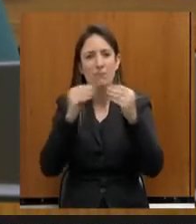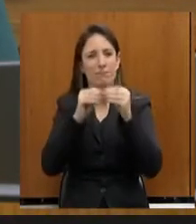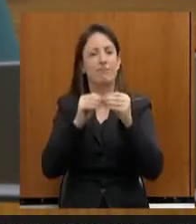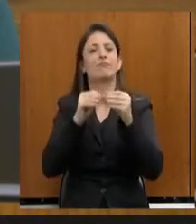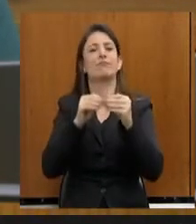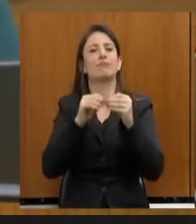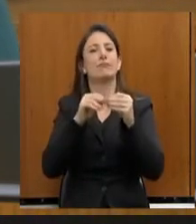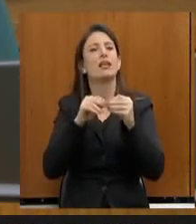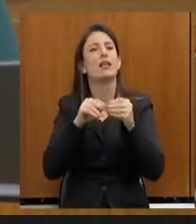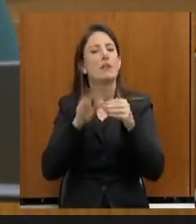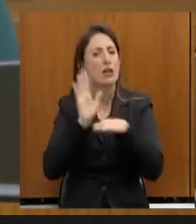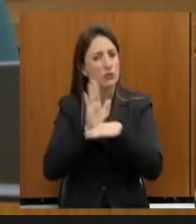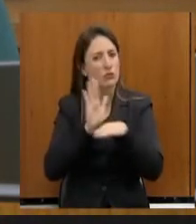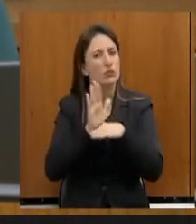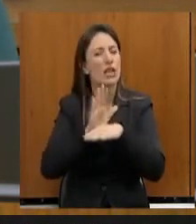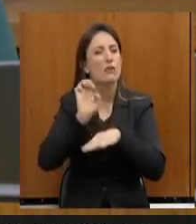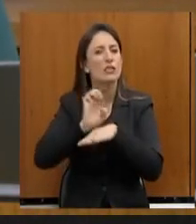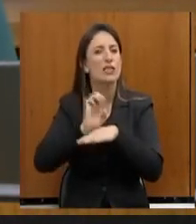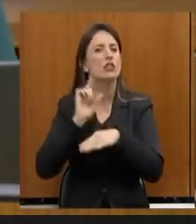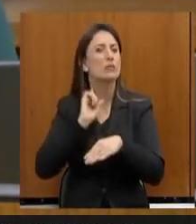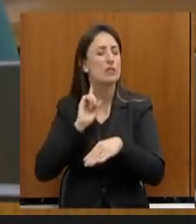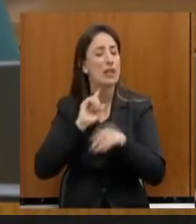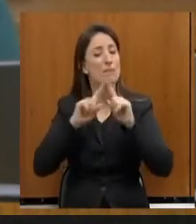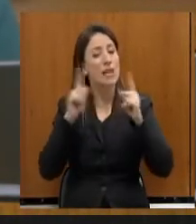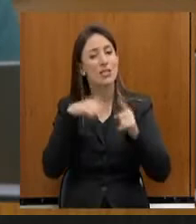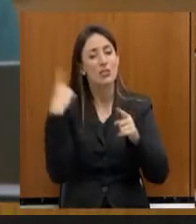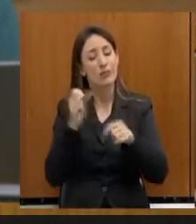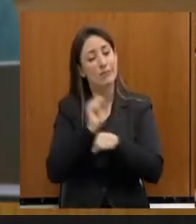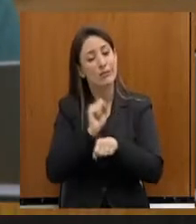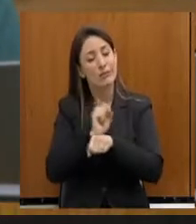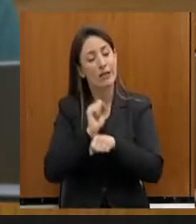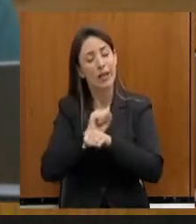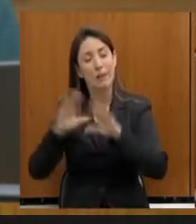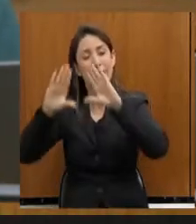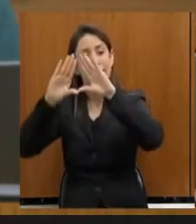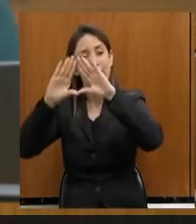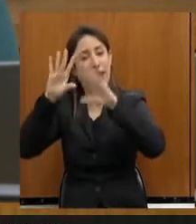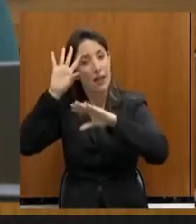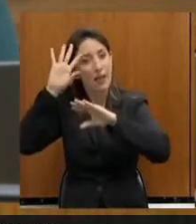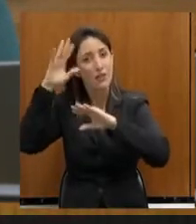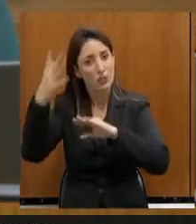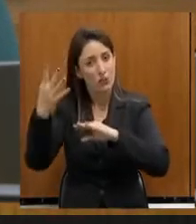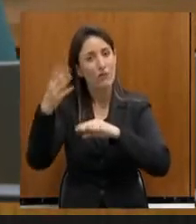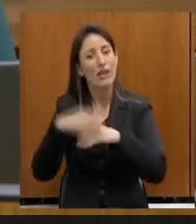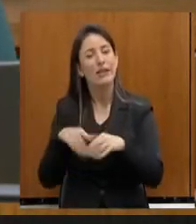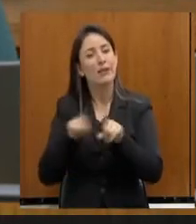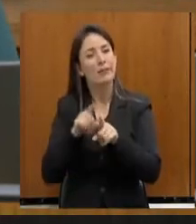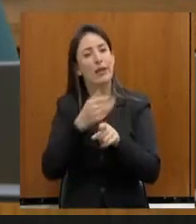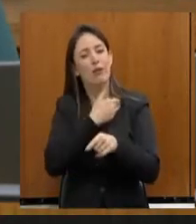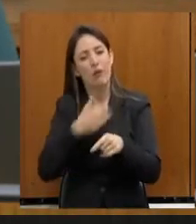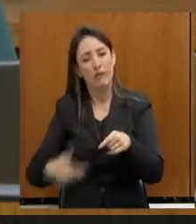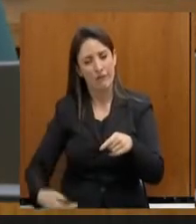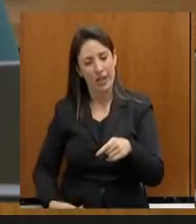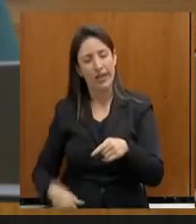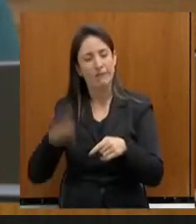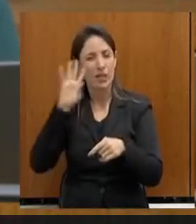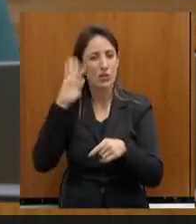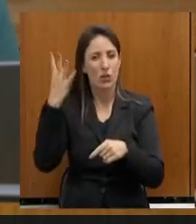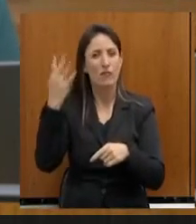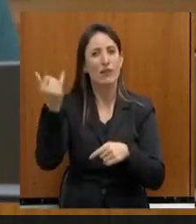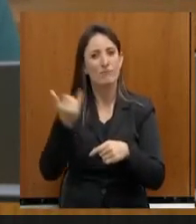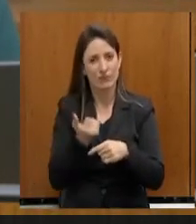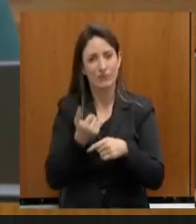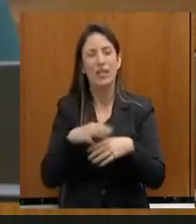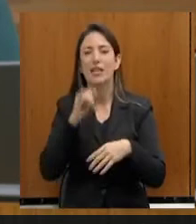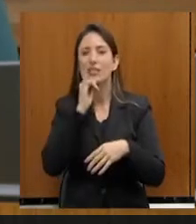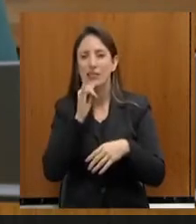obviamente Aguardamos a manifestação da Assembleia com proposição é trazida aqui pelo Governo do Estado como por exemplo a estruturação